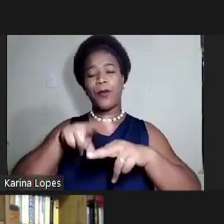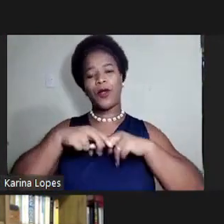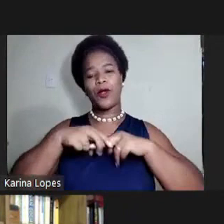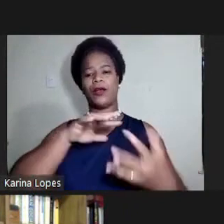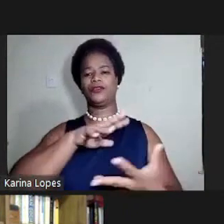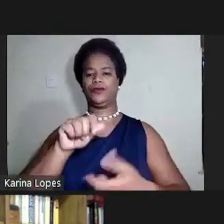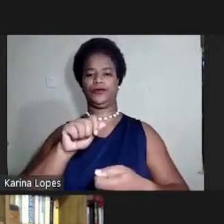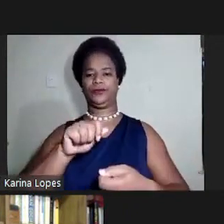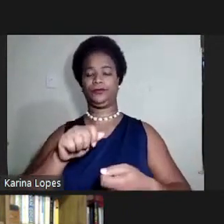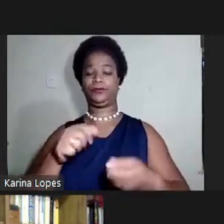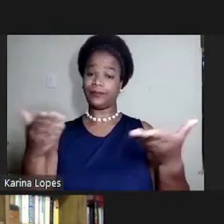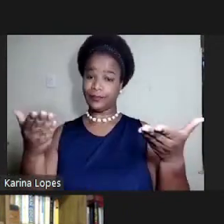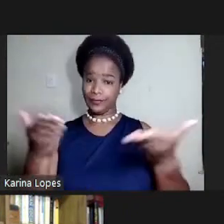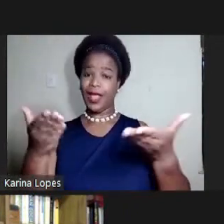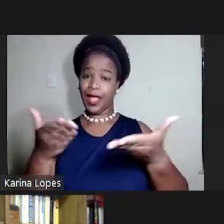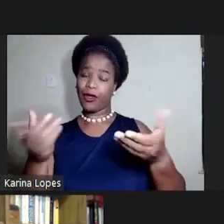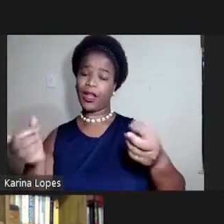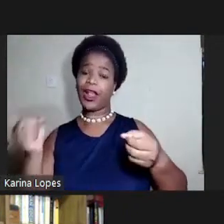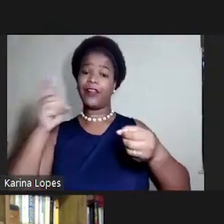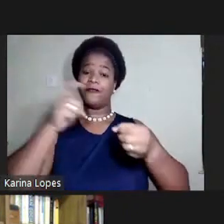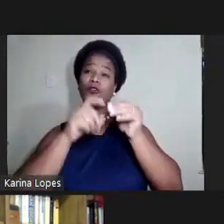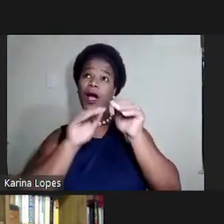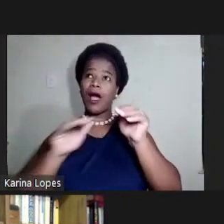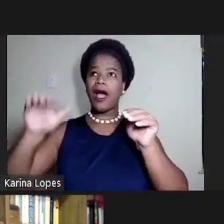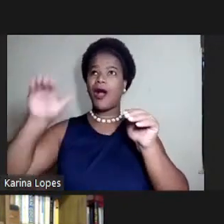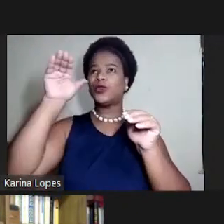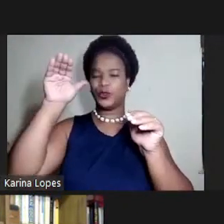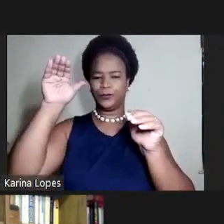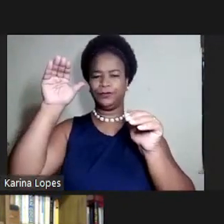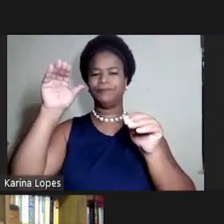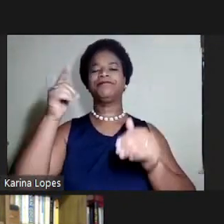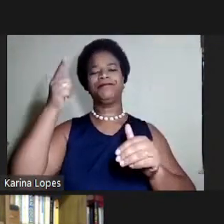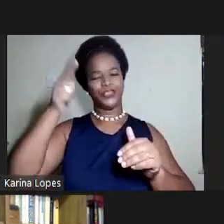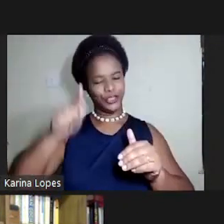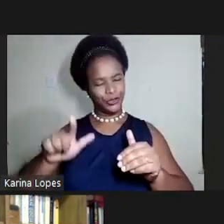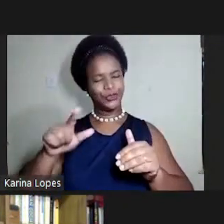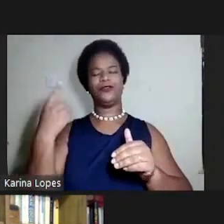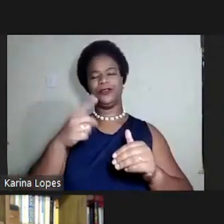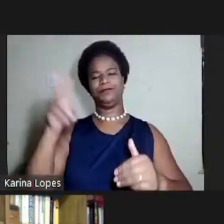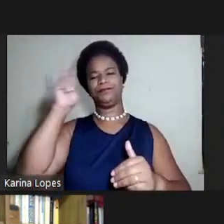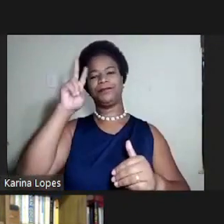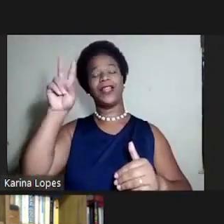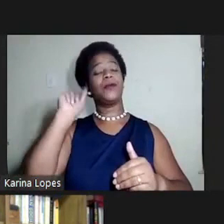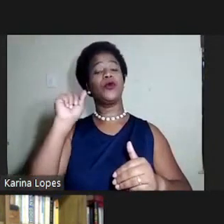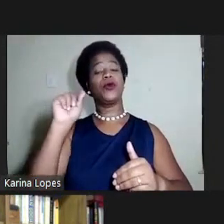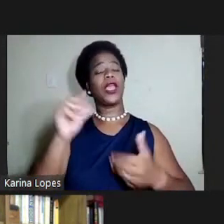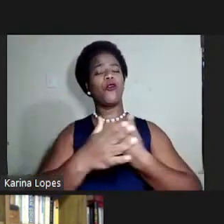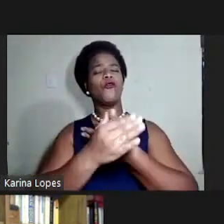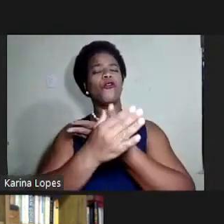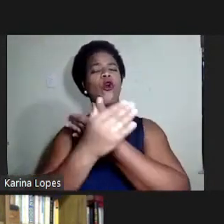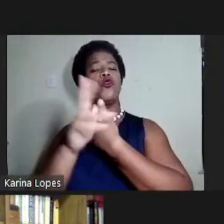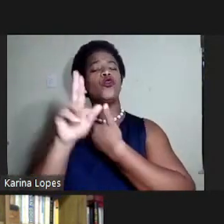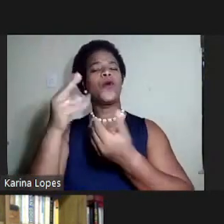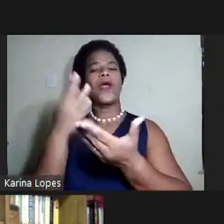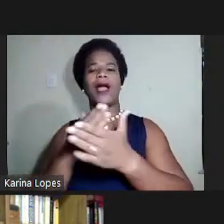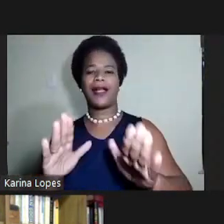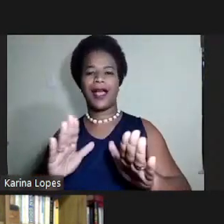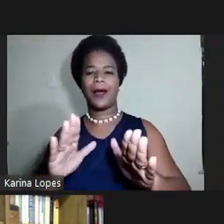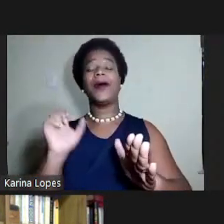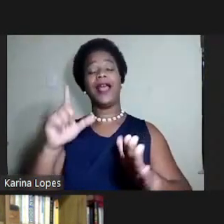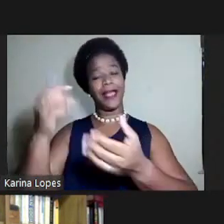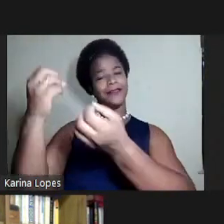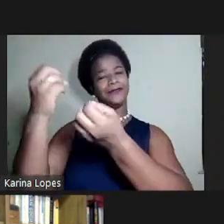ele voa mais alto ainda, mais uma vez nos recordando que o voo nunca acaba. Eis a lição do mestre, sempre